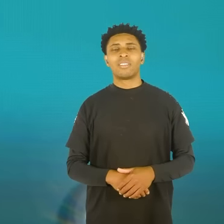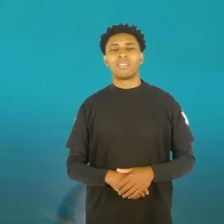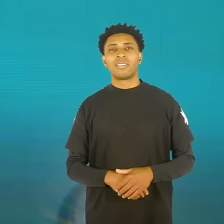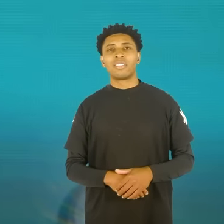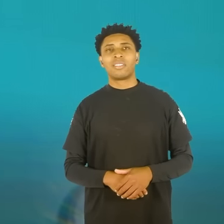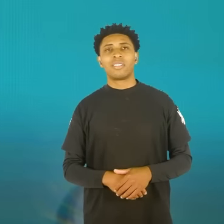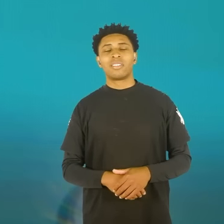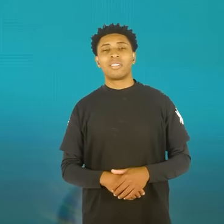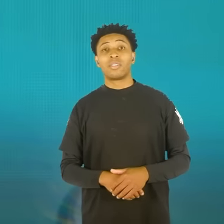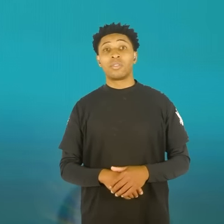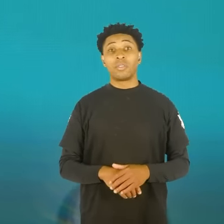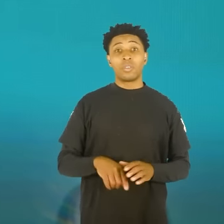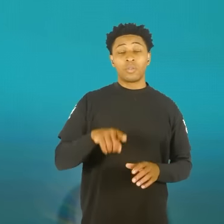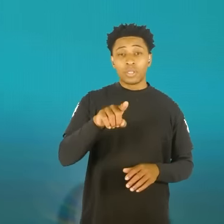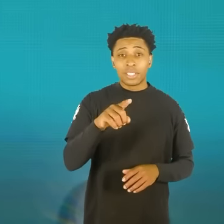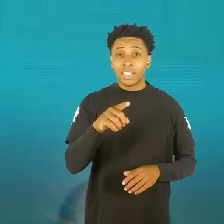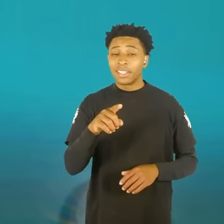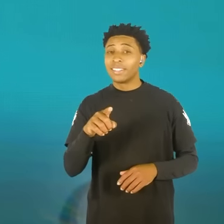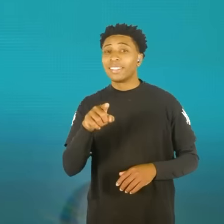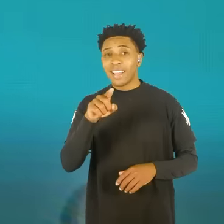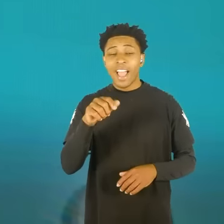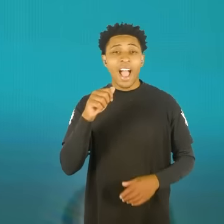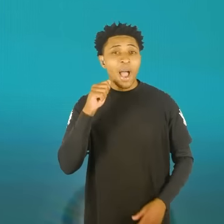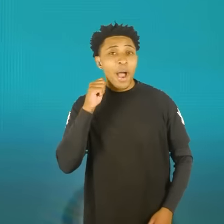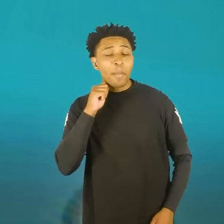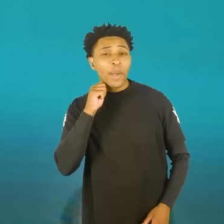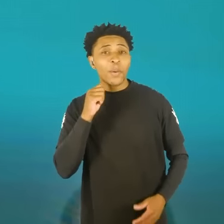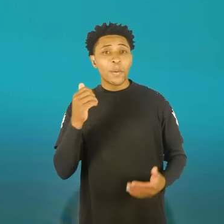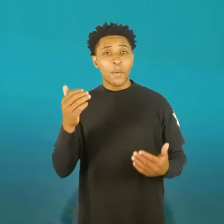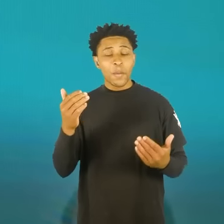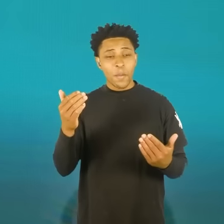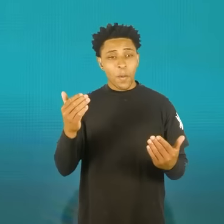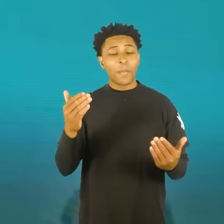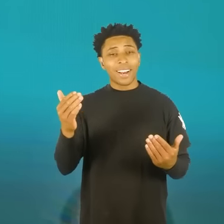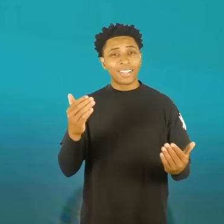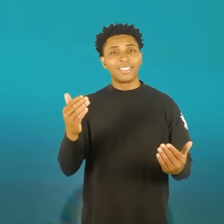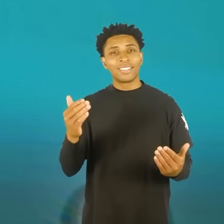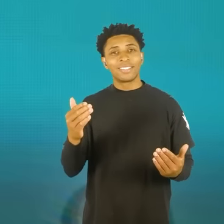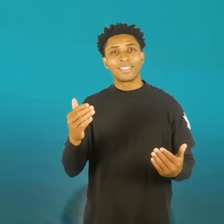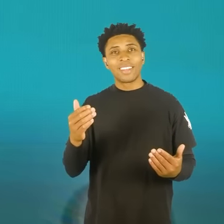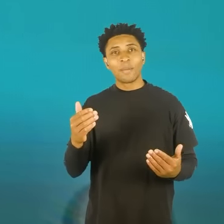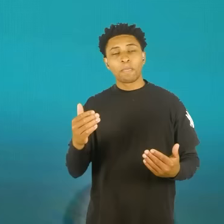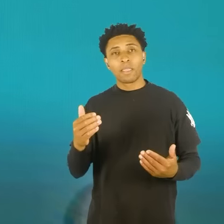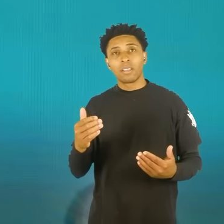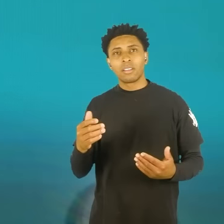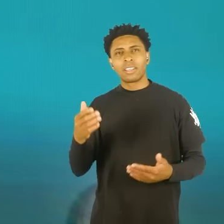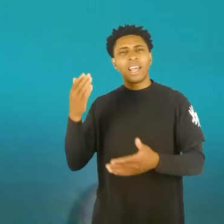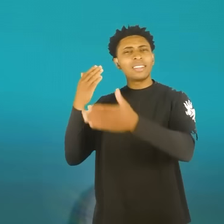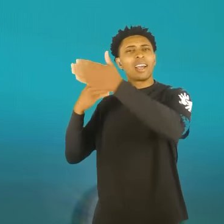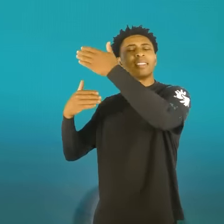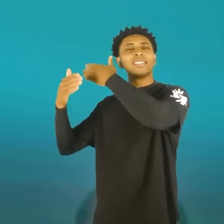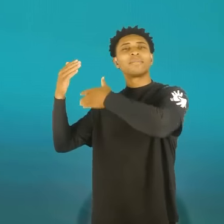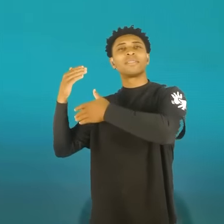você talvez é um Abel. Que sua mãe, quando pegou você no colo, não disse nenhum significado,